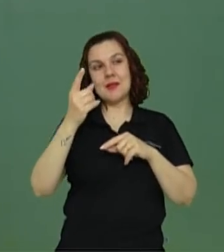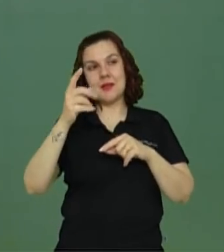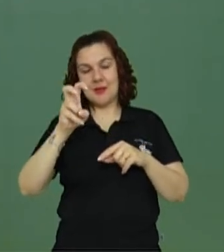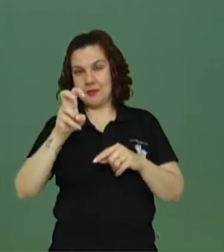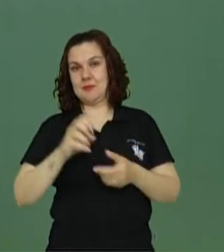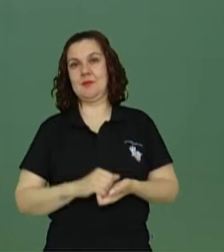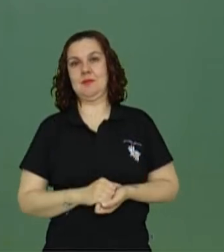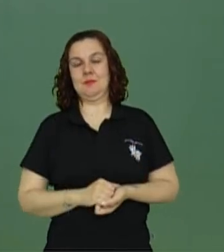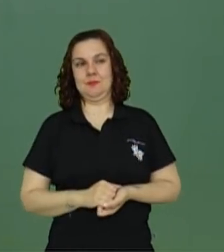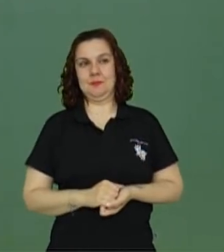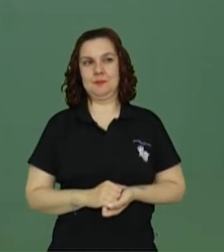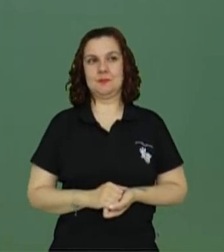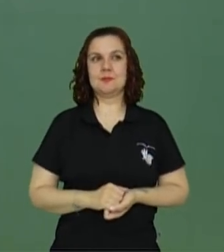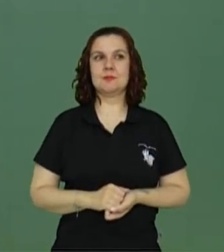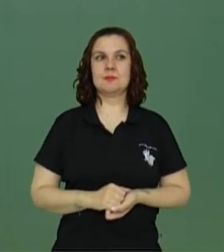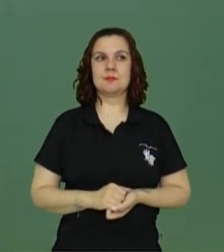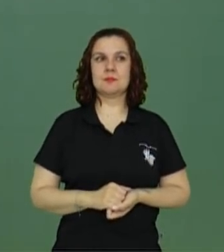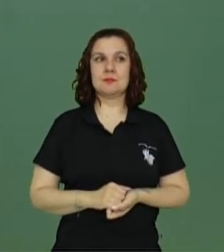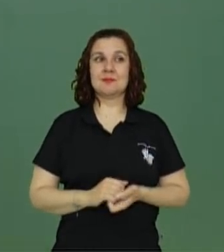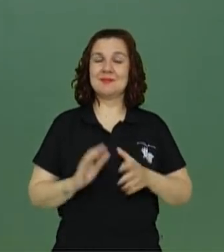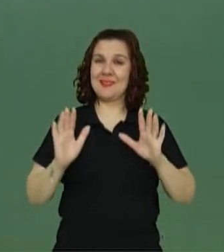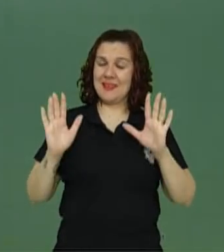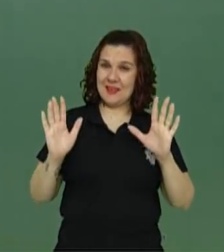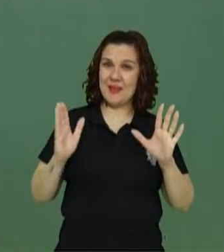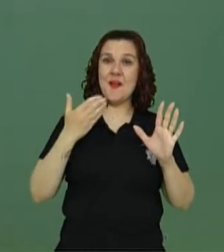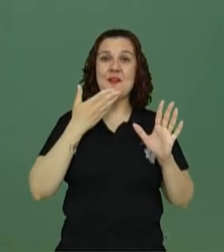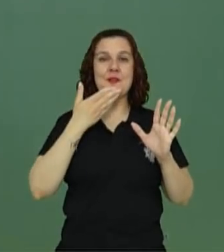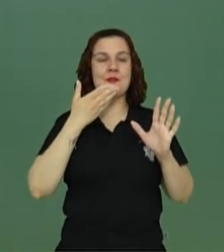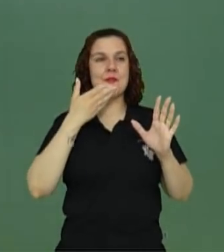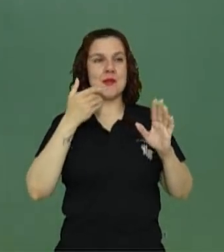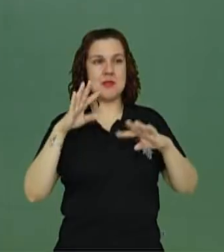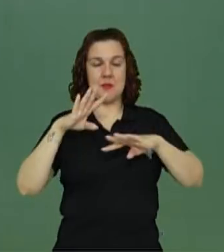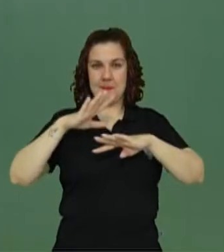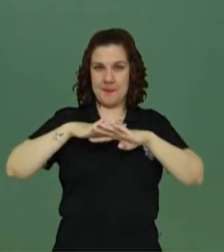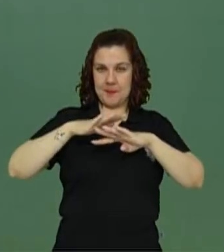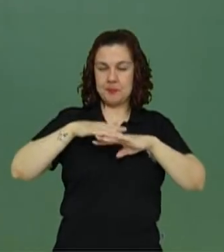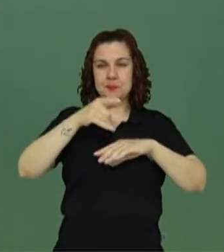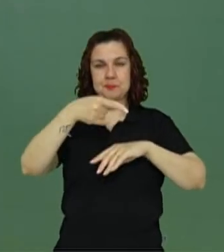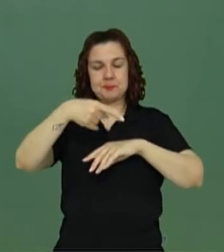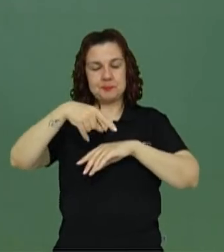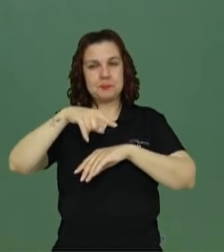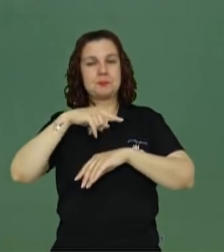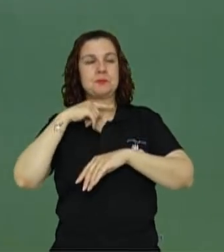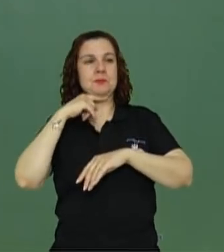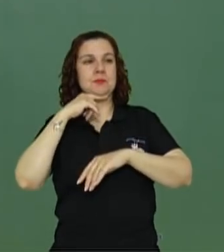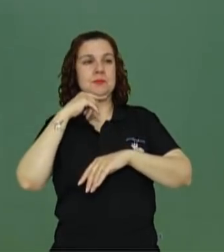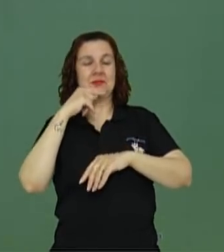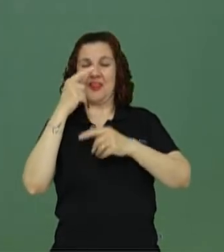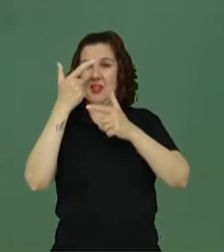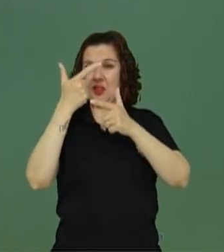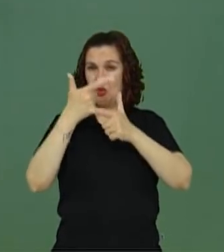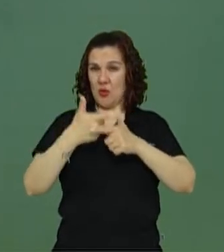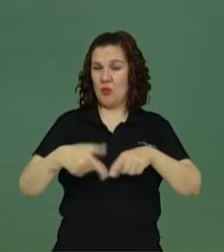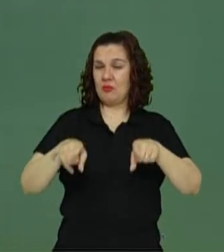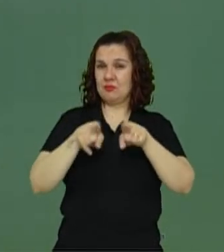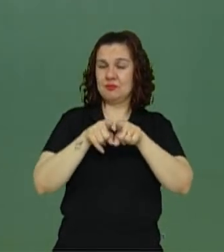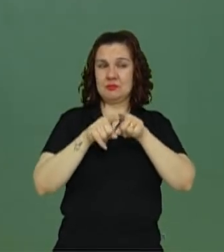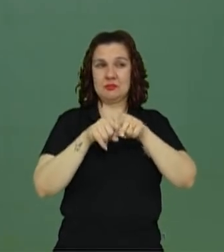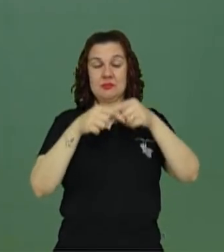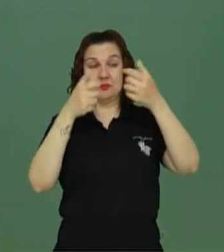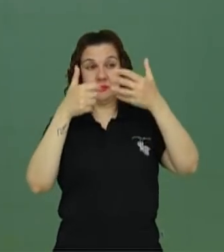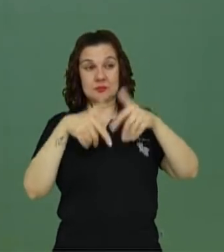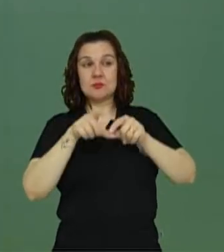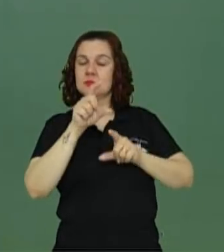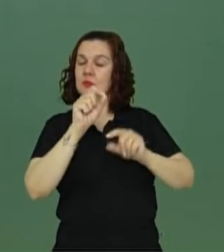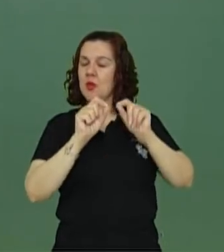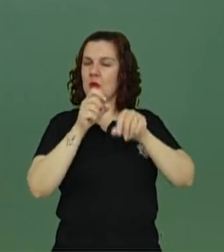aqui 15. Para facilitar os cálculos, para que você não fique multiplicando e trabalhando com números muito altos,